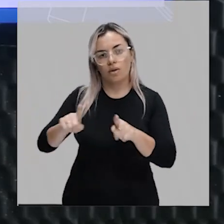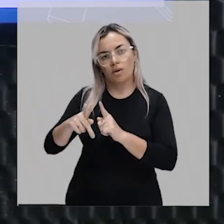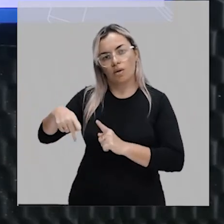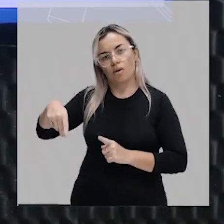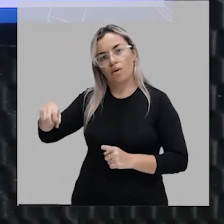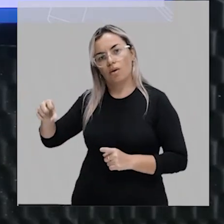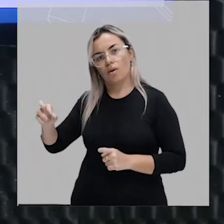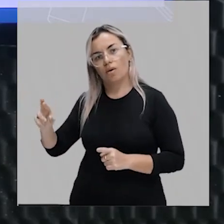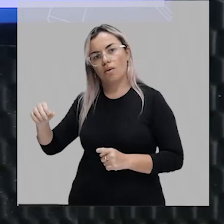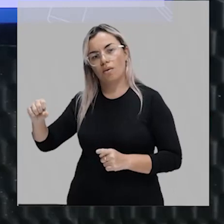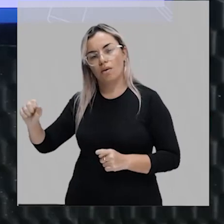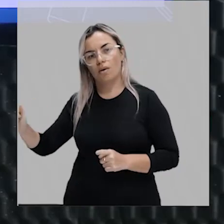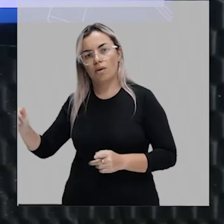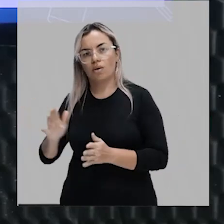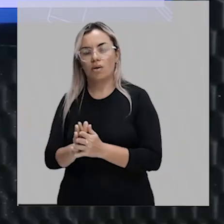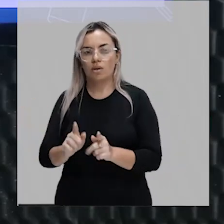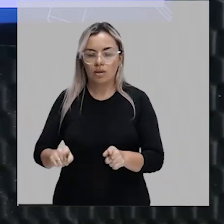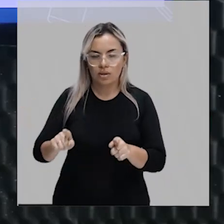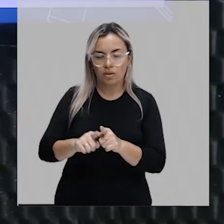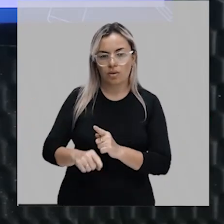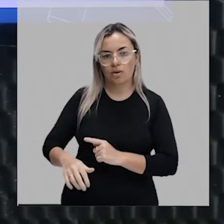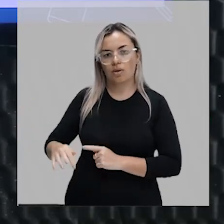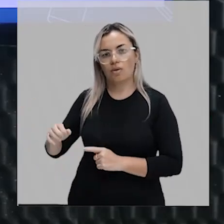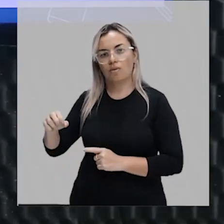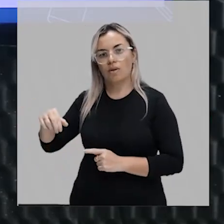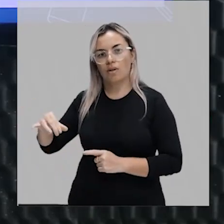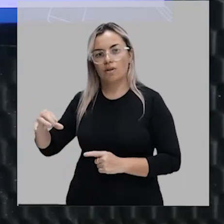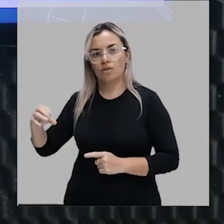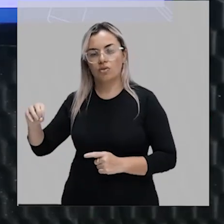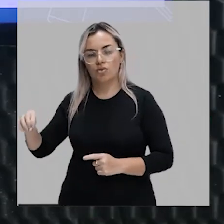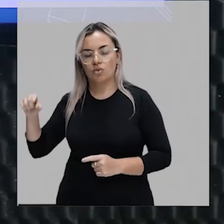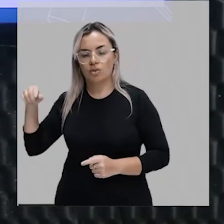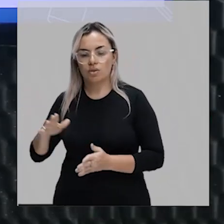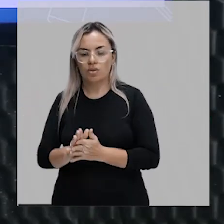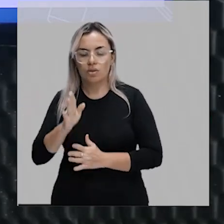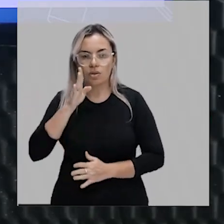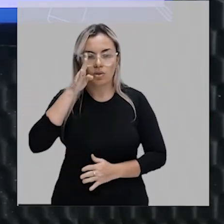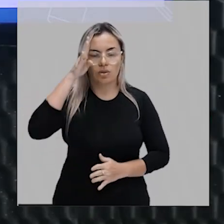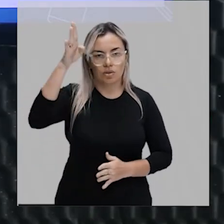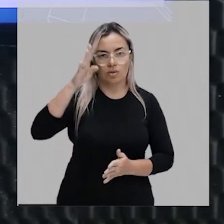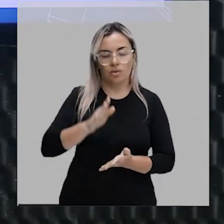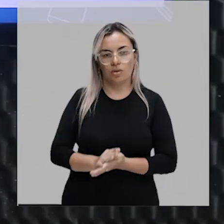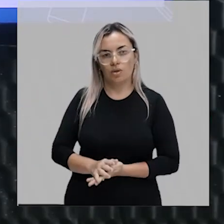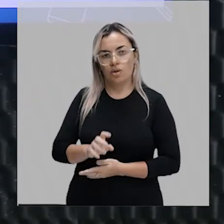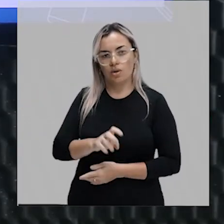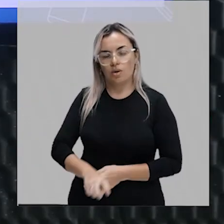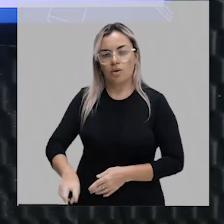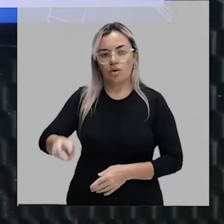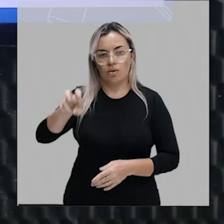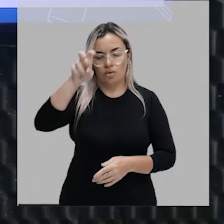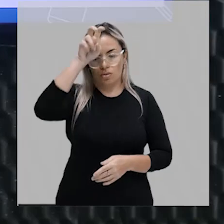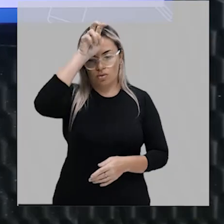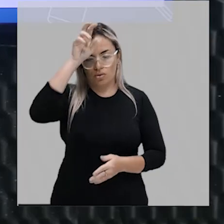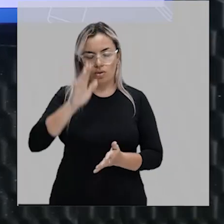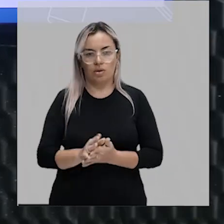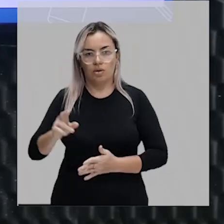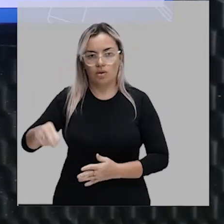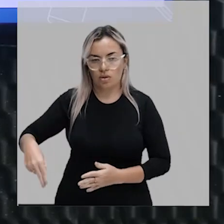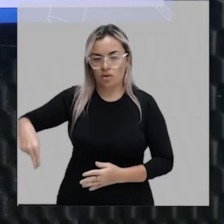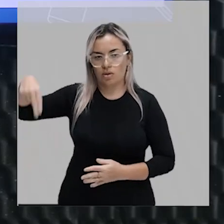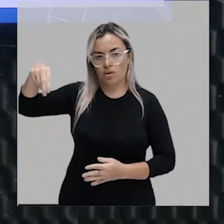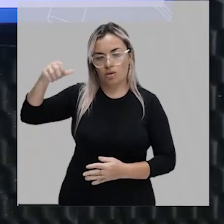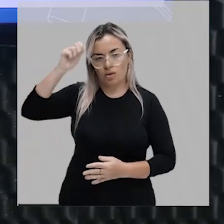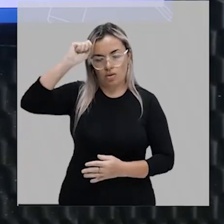persas, os fenícios, mas principalmente o Egito, no norte da